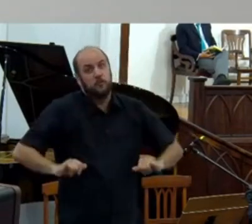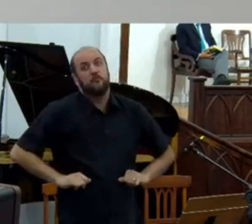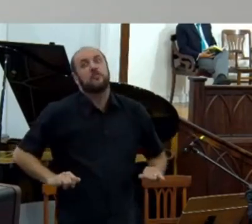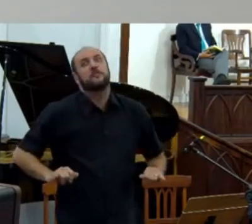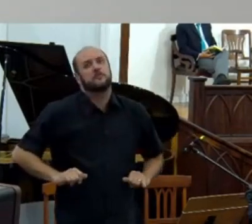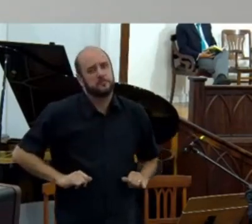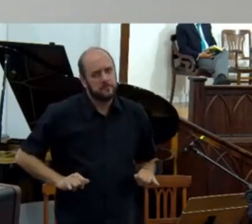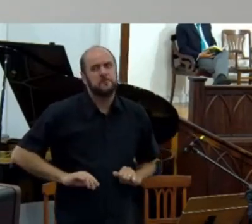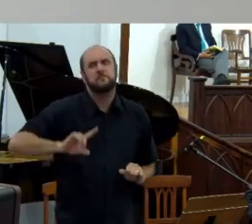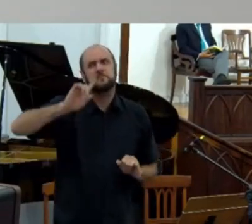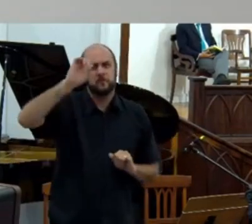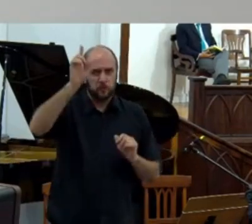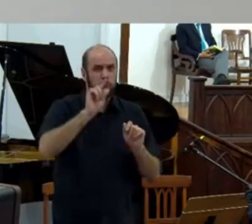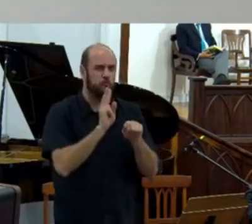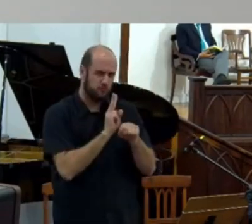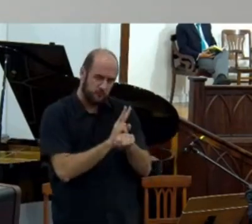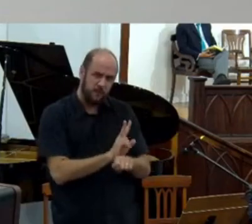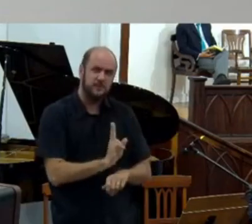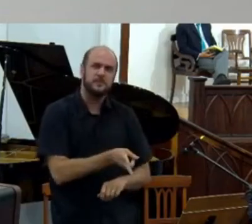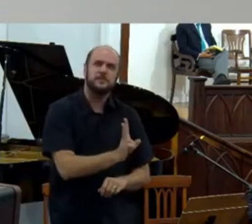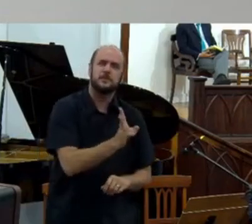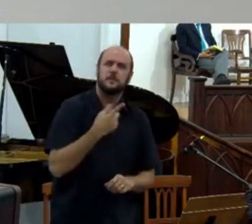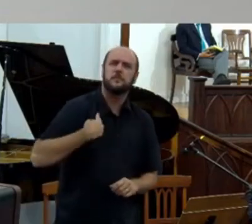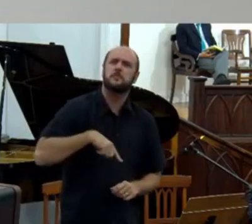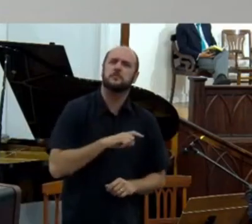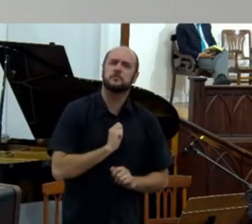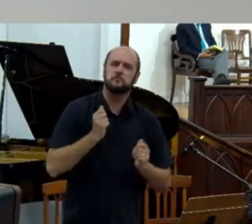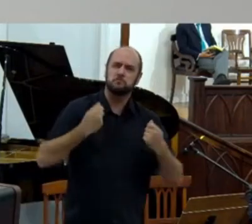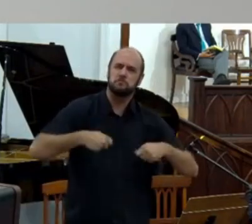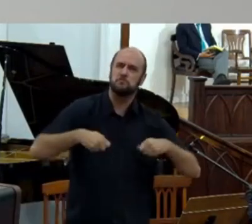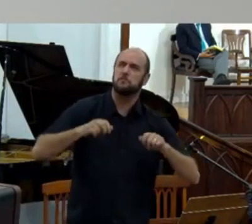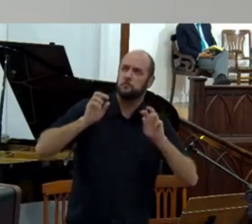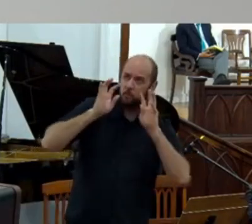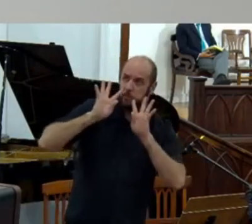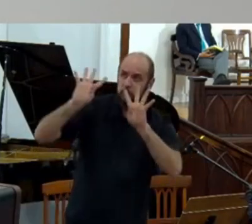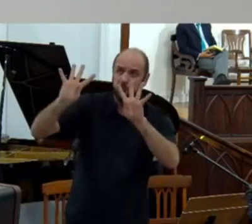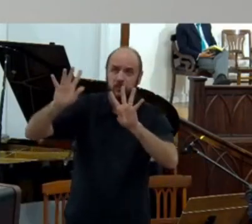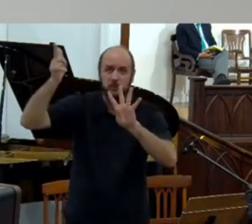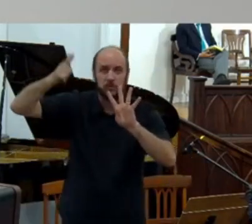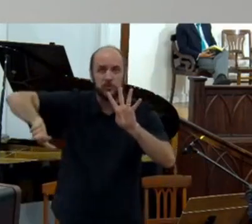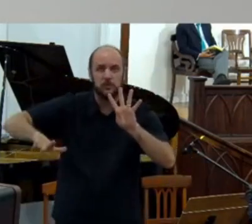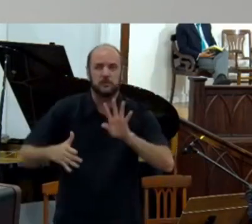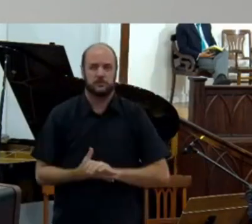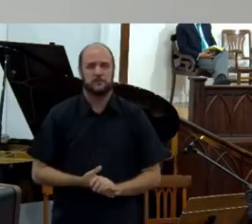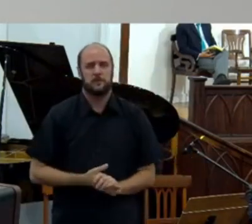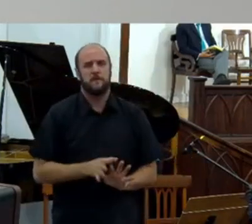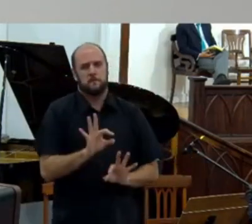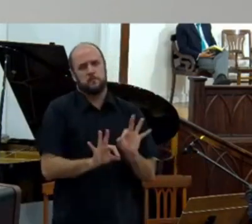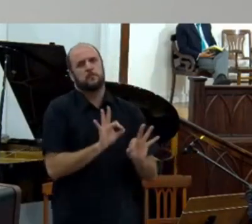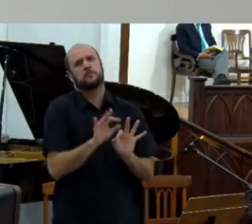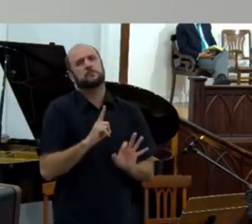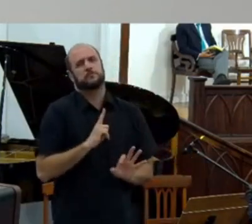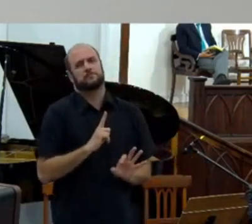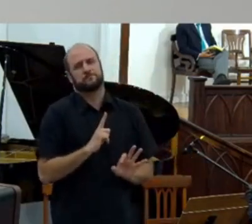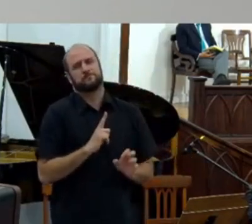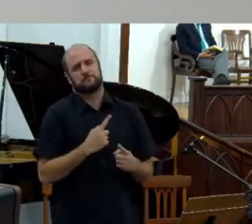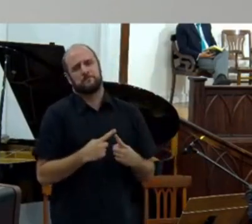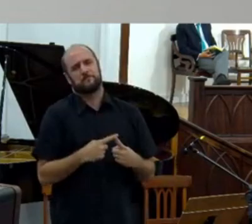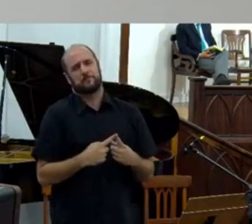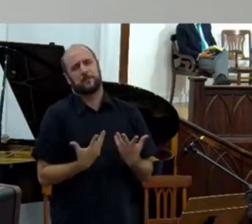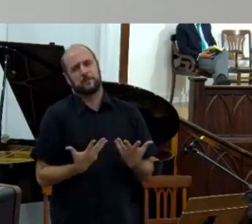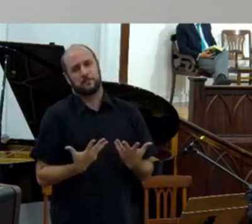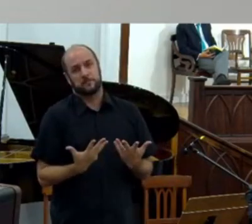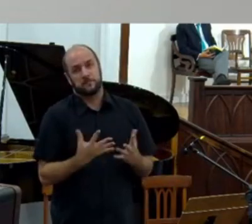Ele soberanamente administra, para que nós nos voltemos para Ele. E existem razões do porquê o Senhor faz isso. E